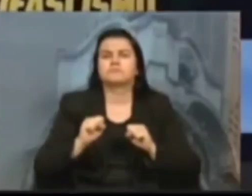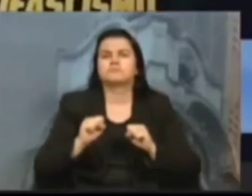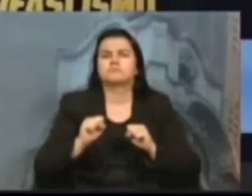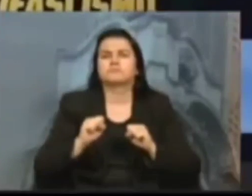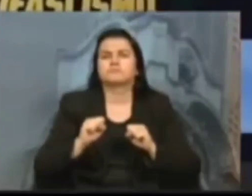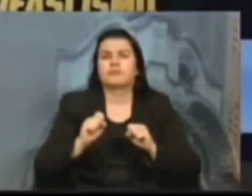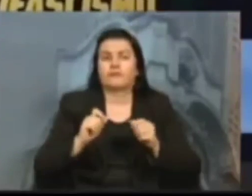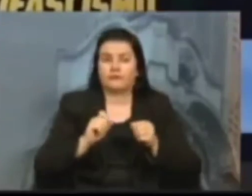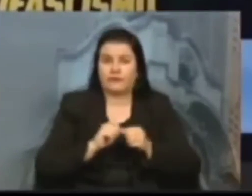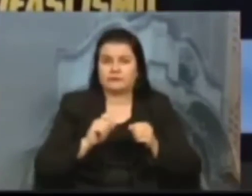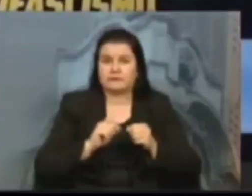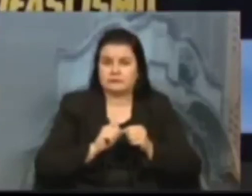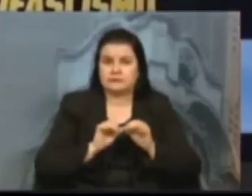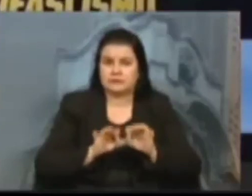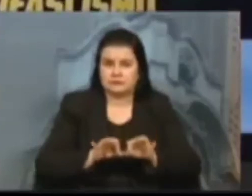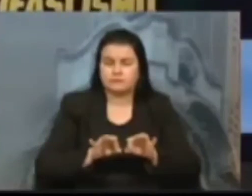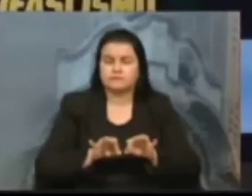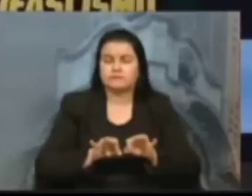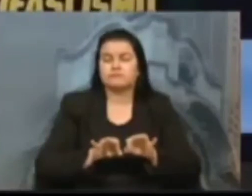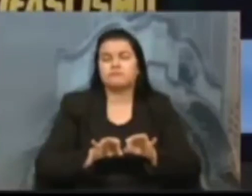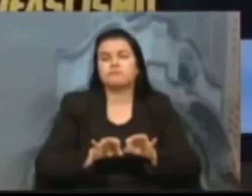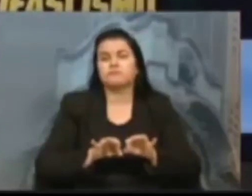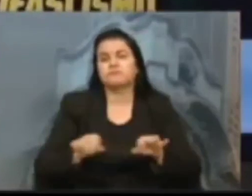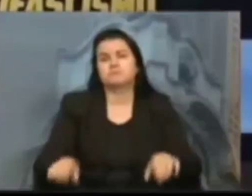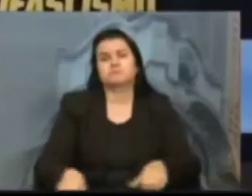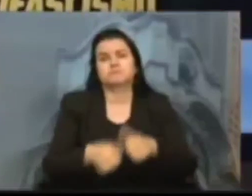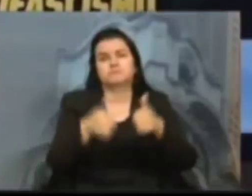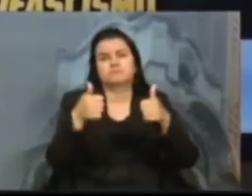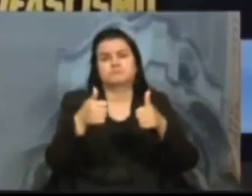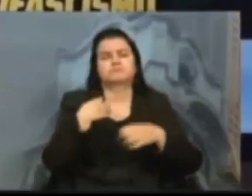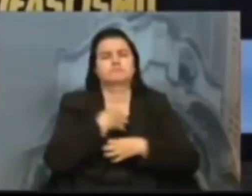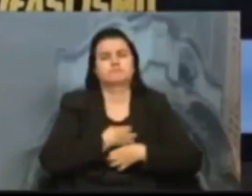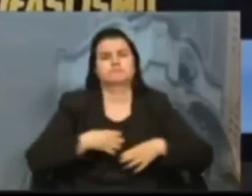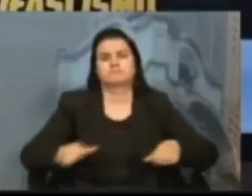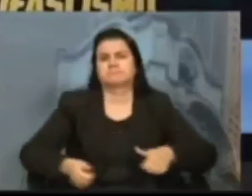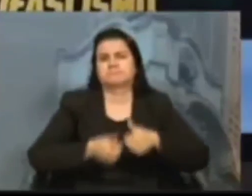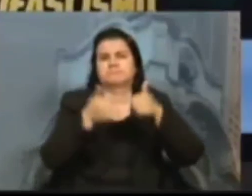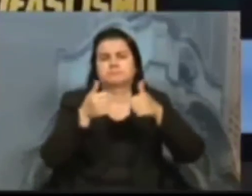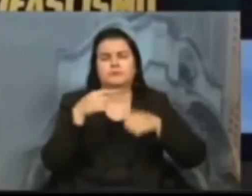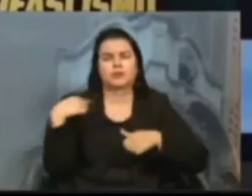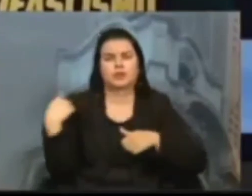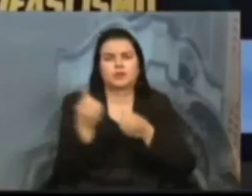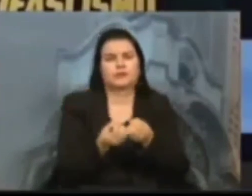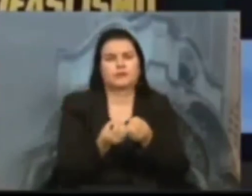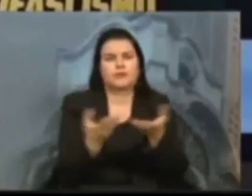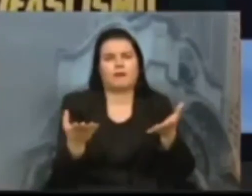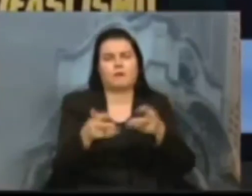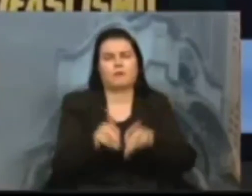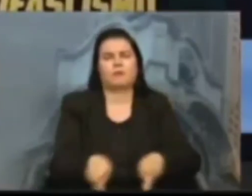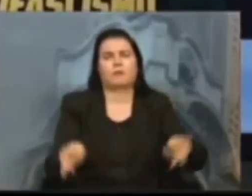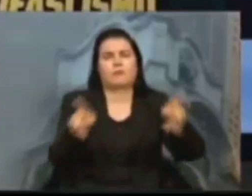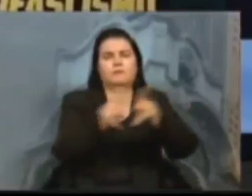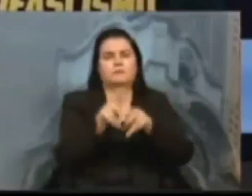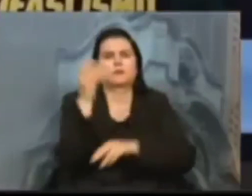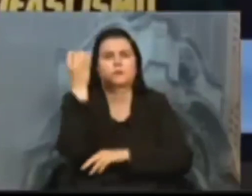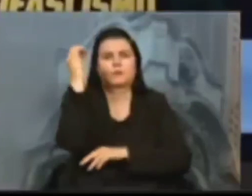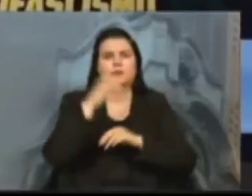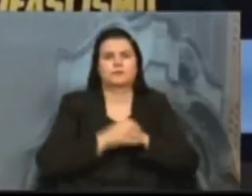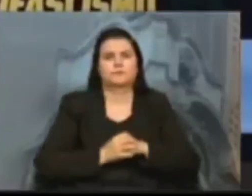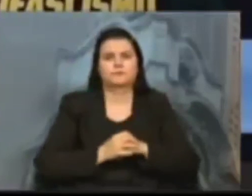sendo efetivo, mais bem-estar nós estaremos trazendo a toda a população de Porto Alegre.